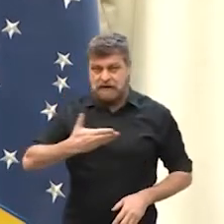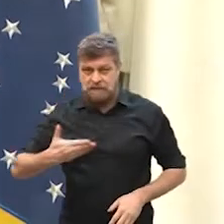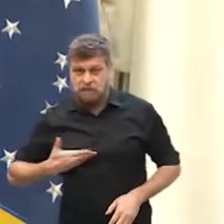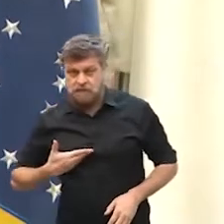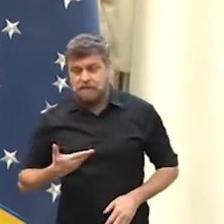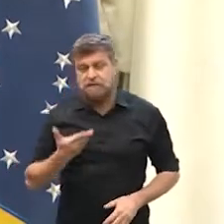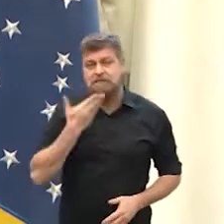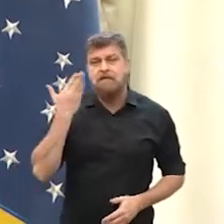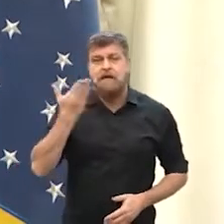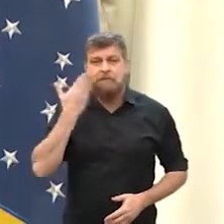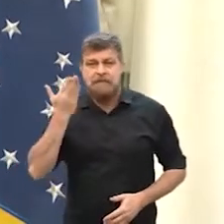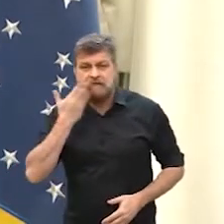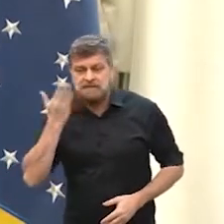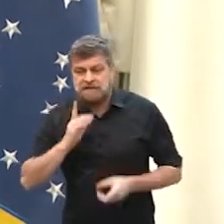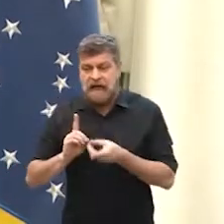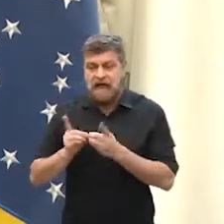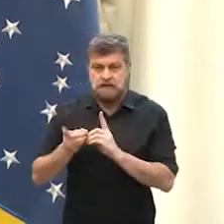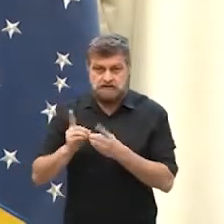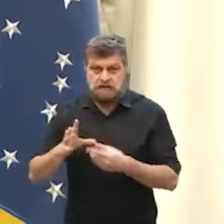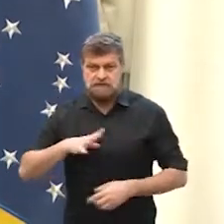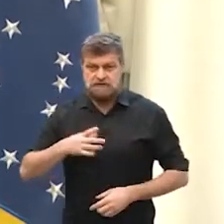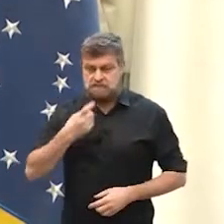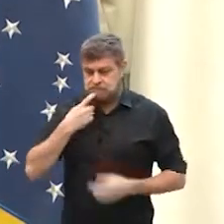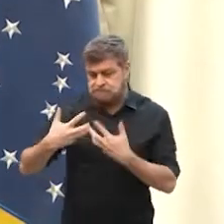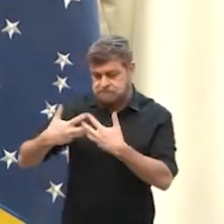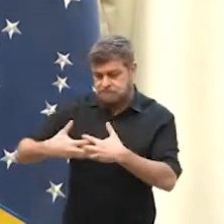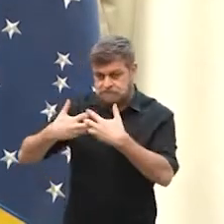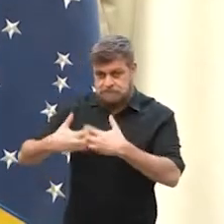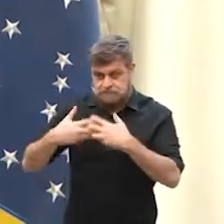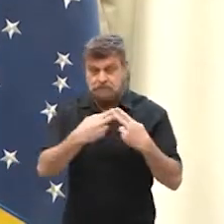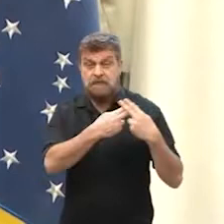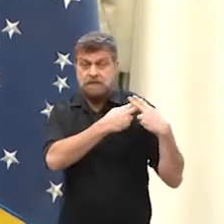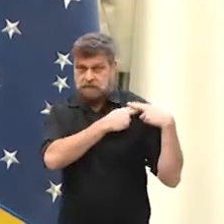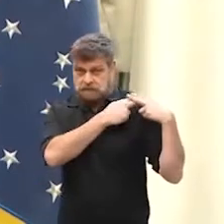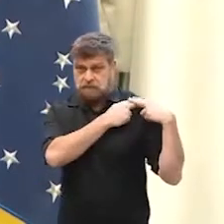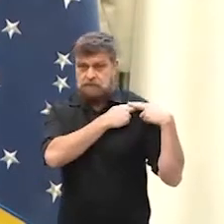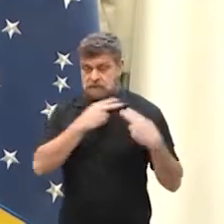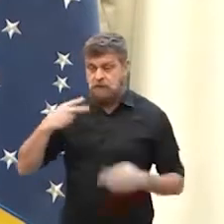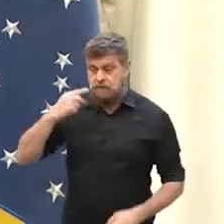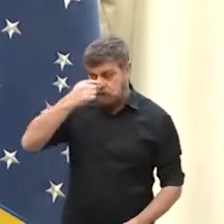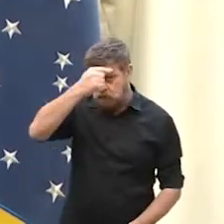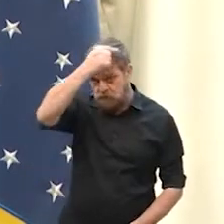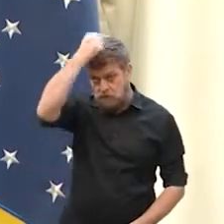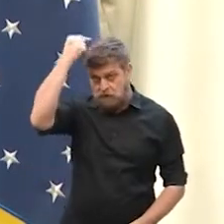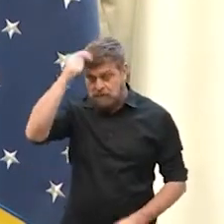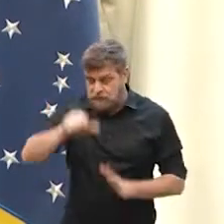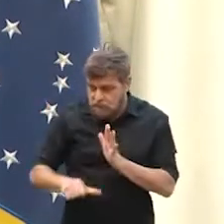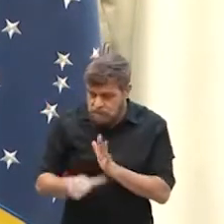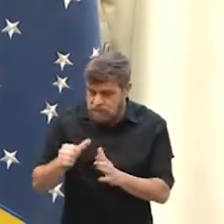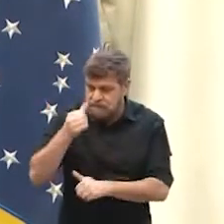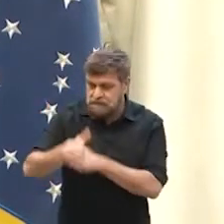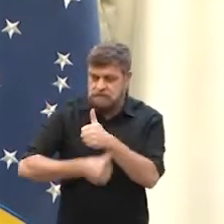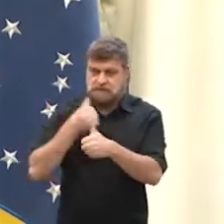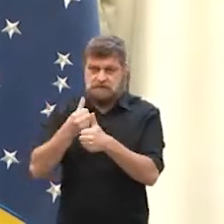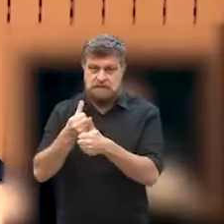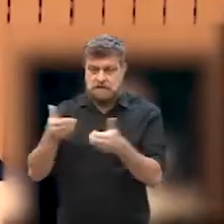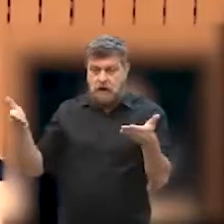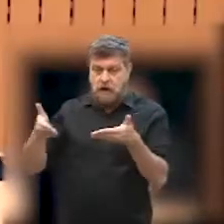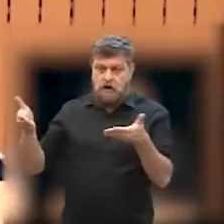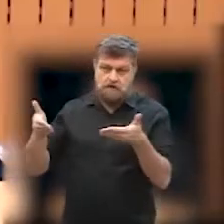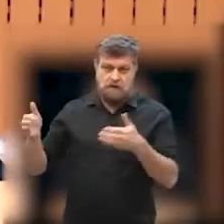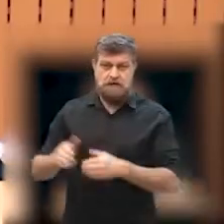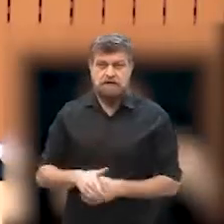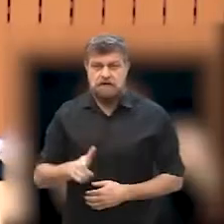facilitar o dia a dia das dinâmicas da cidade foi a missão do vereador Paulo Gaspar no primeiro semestre de 2021.